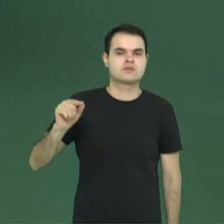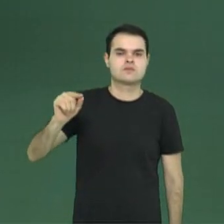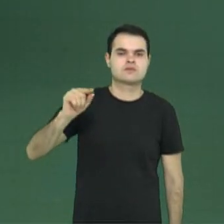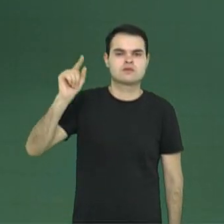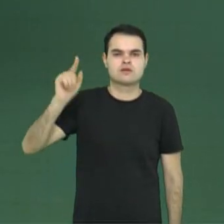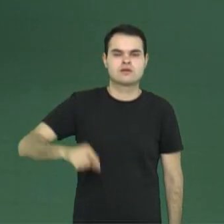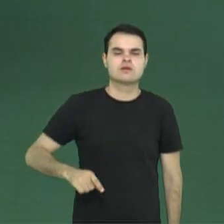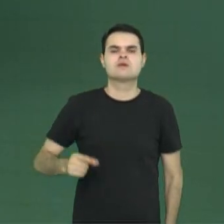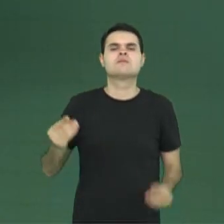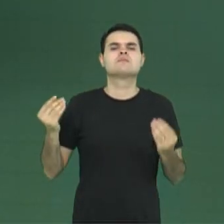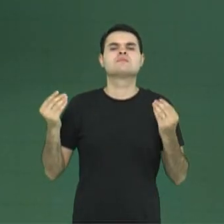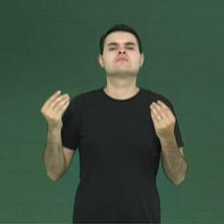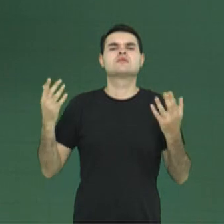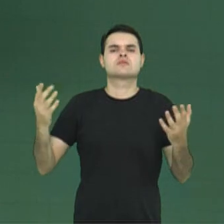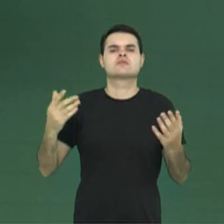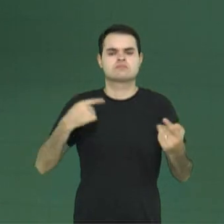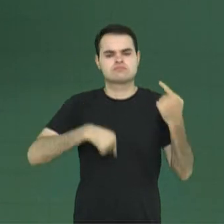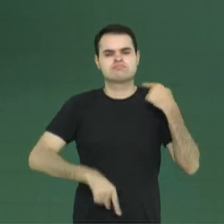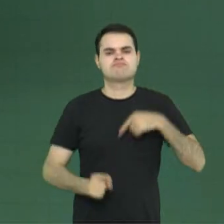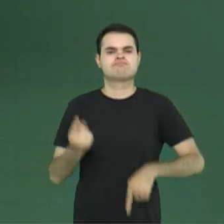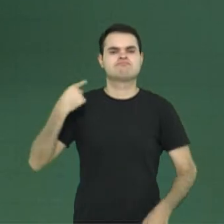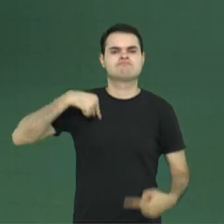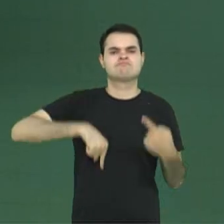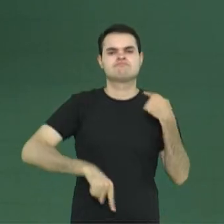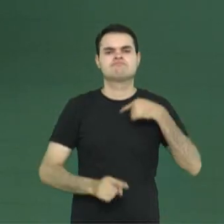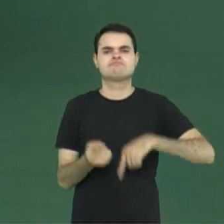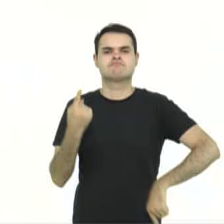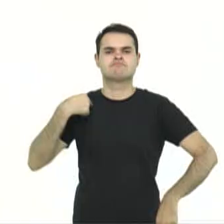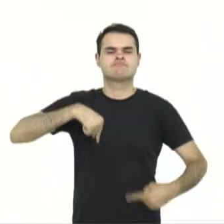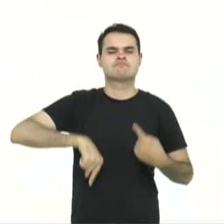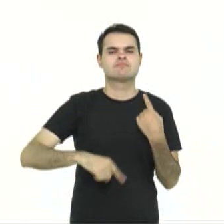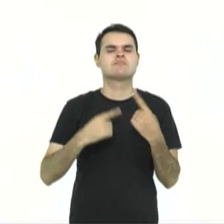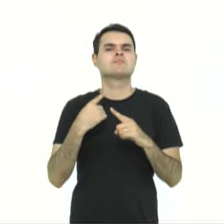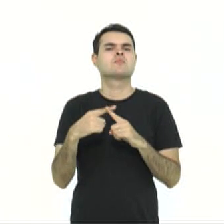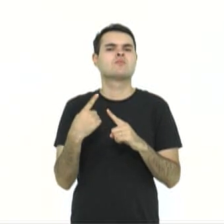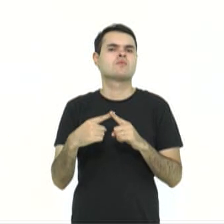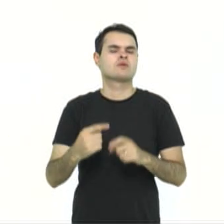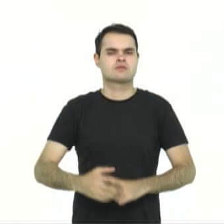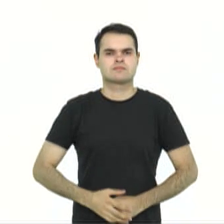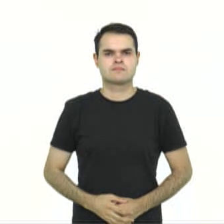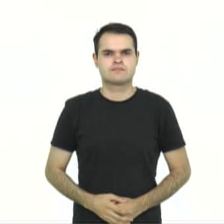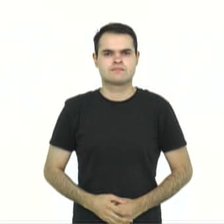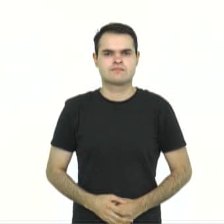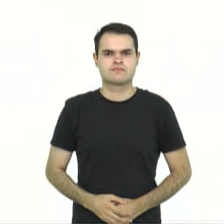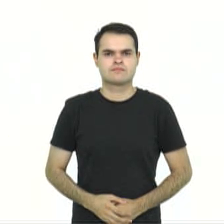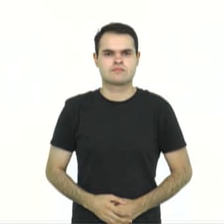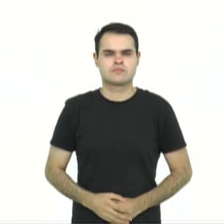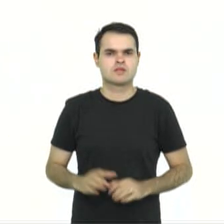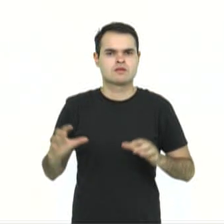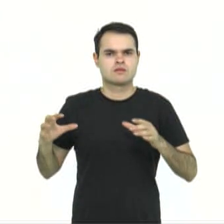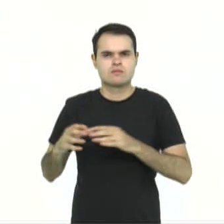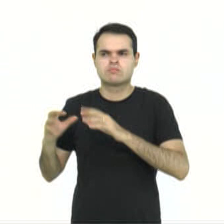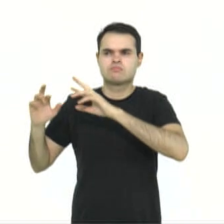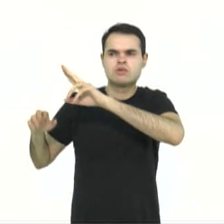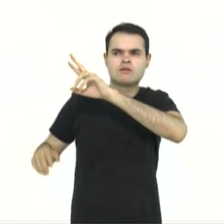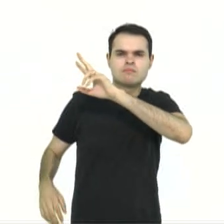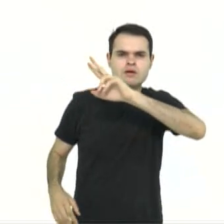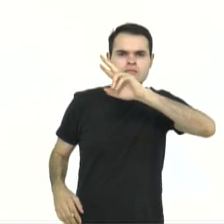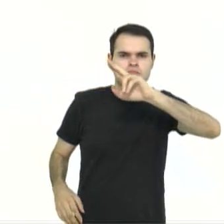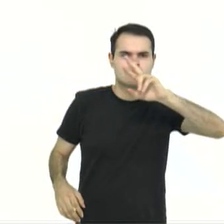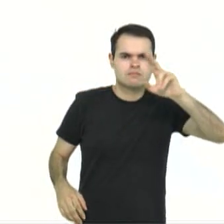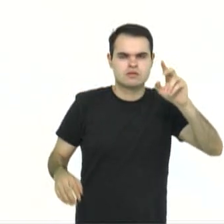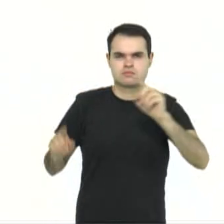aqui para que que serve a circulação, qual que é a importância disso, tá? Poríferos, cnidários, plateumintos e